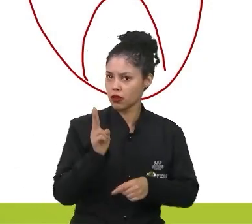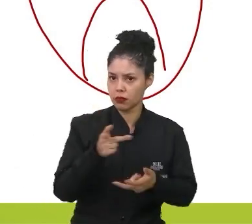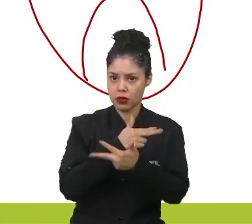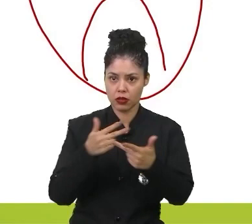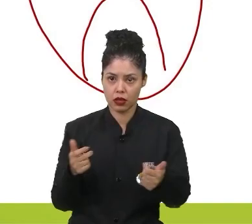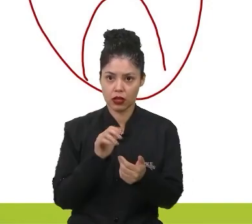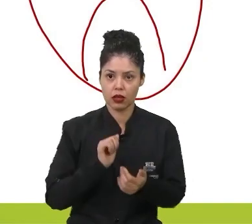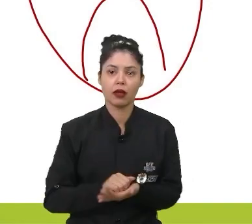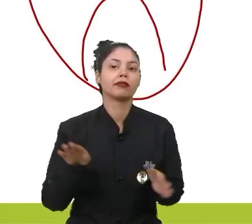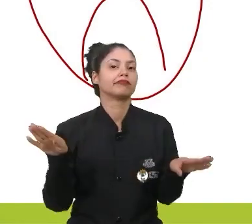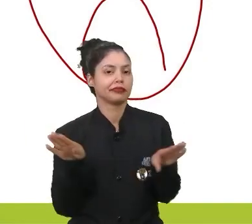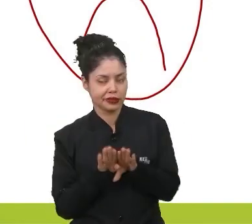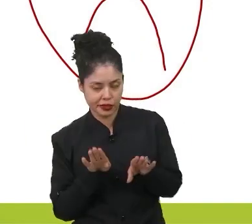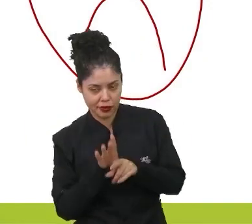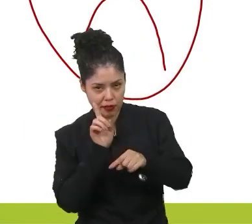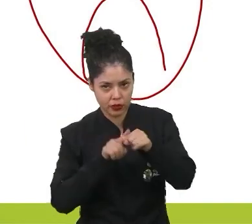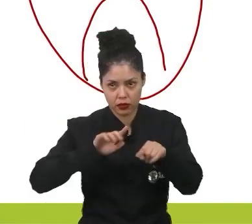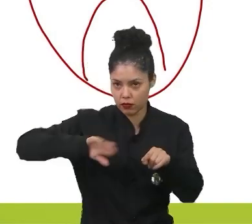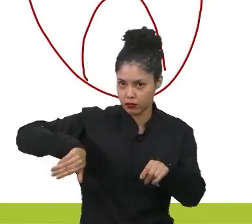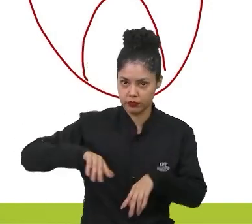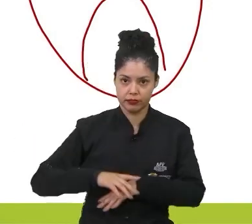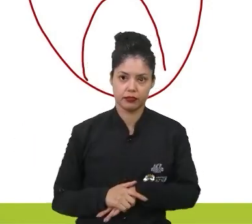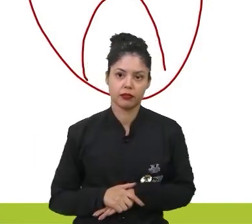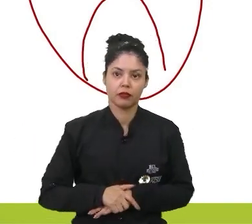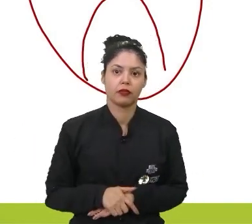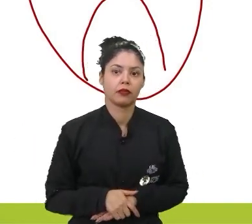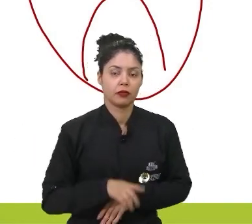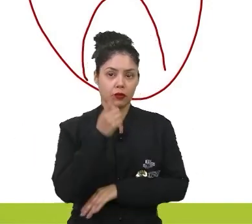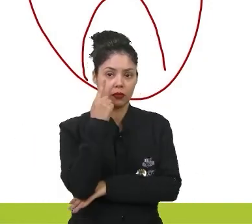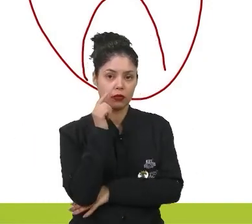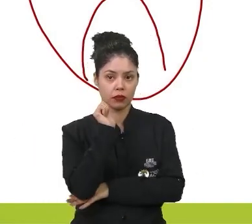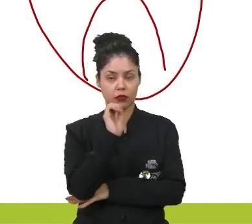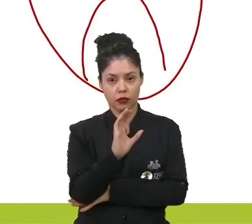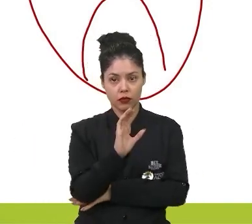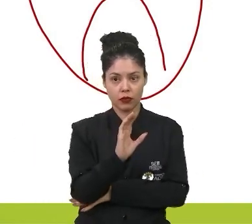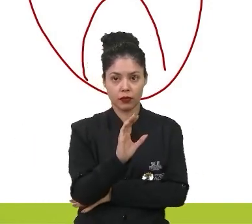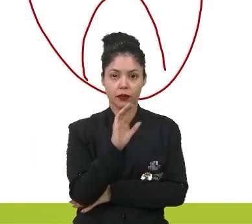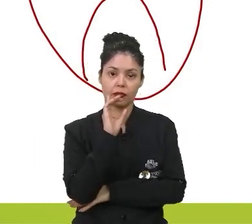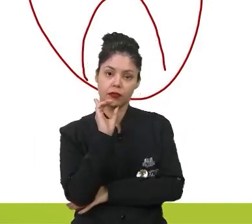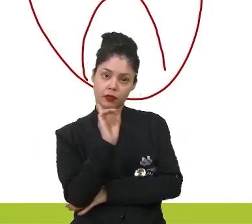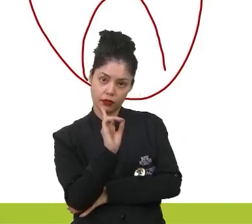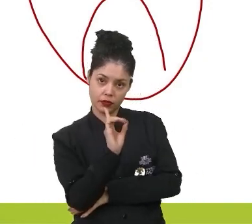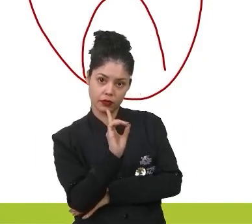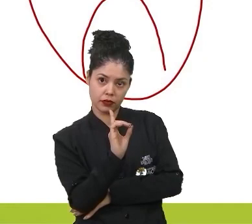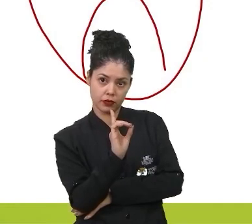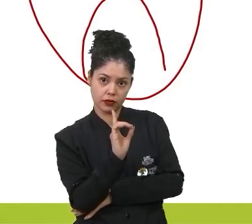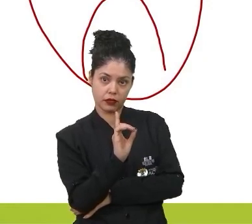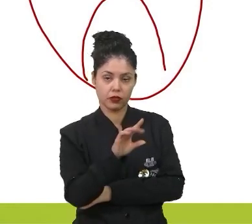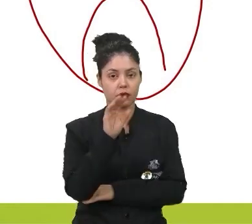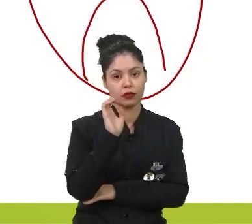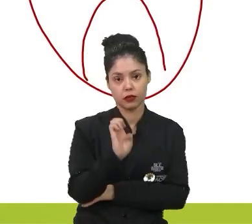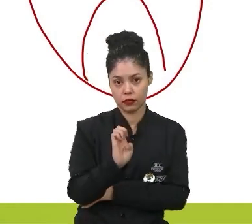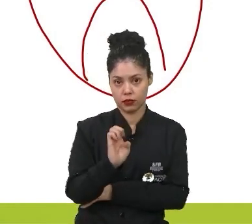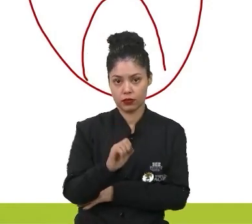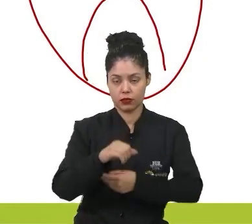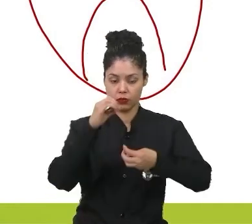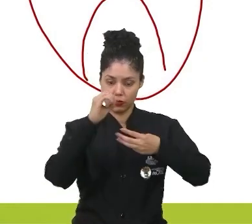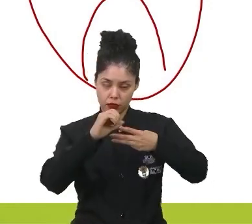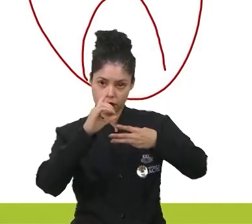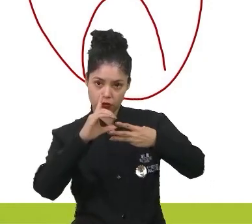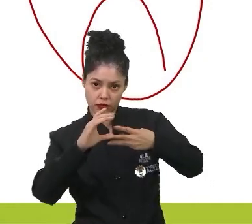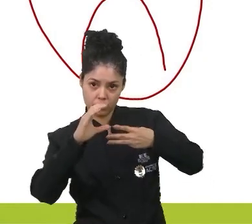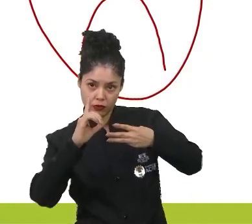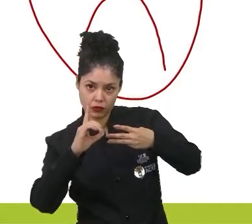coisa, tá vendo? O A também é positivo, já descarta. Então, eu fiquei entre a letra C, eu fiquei entre a letra D e a letra